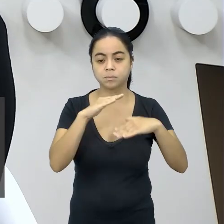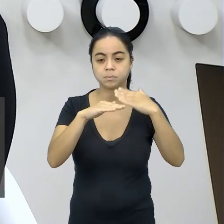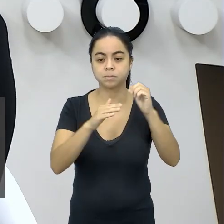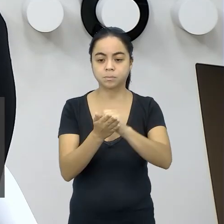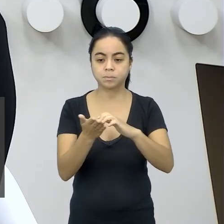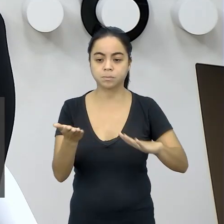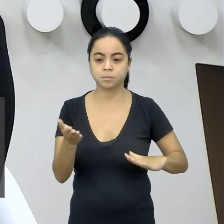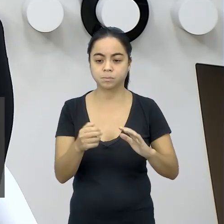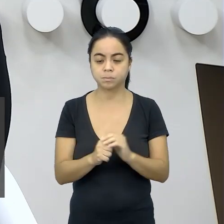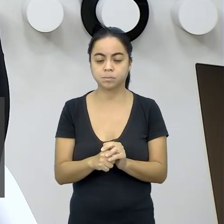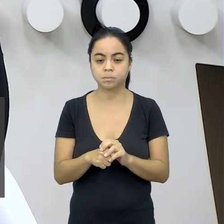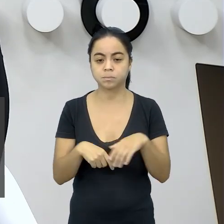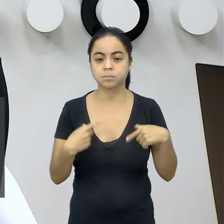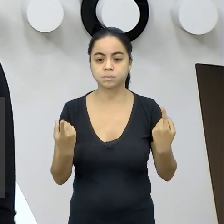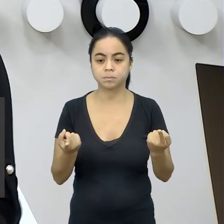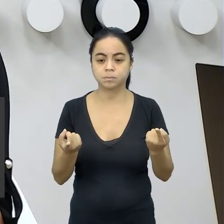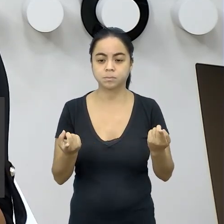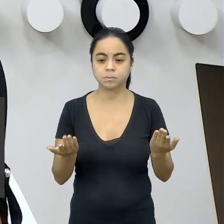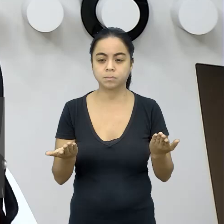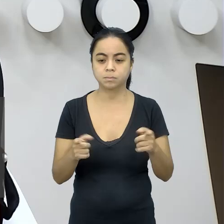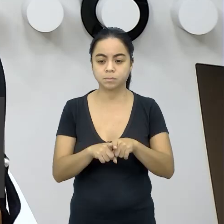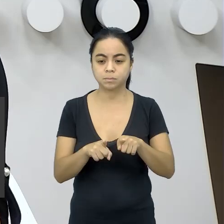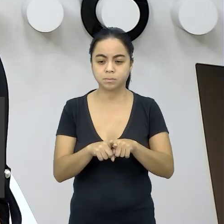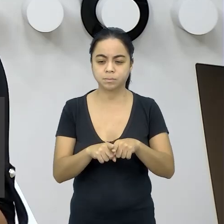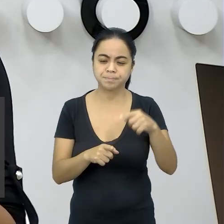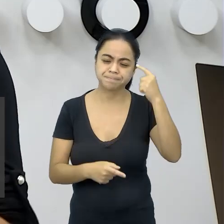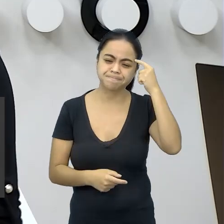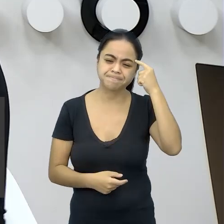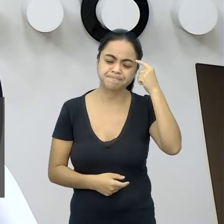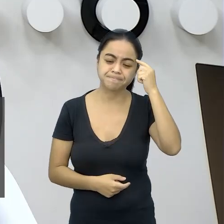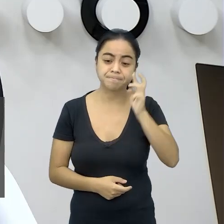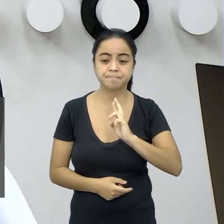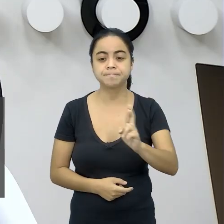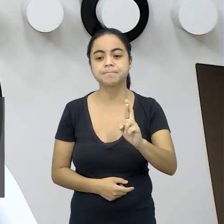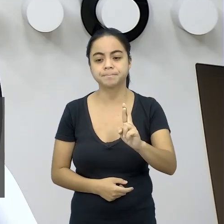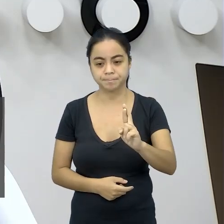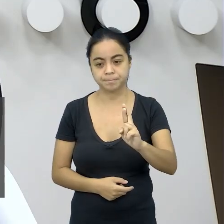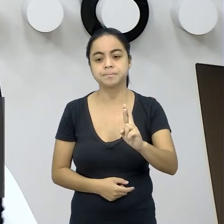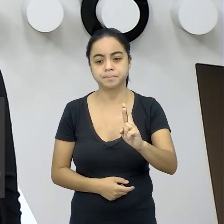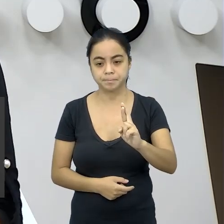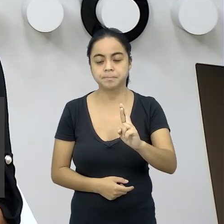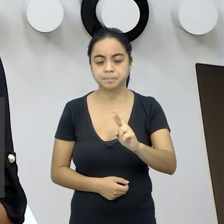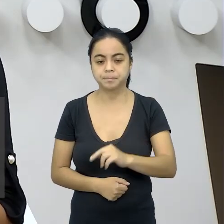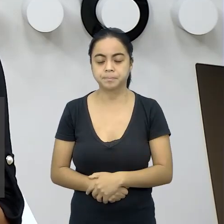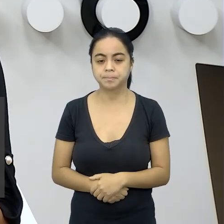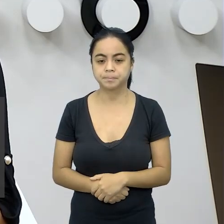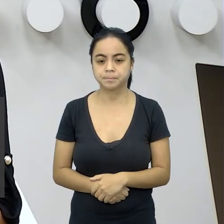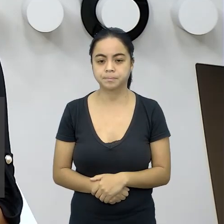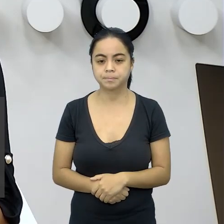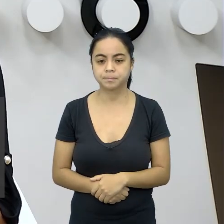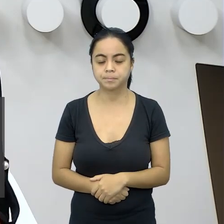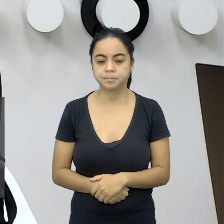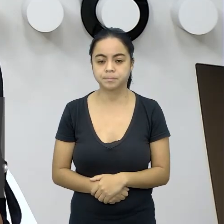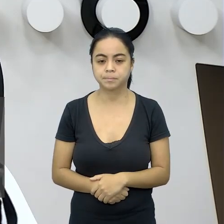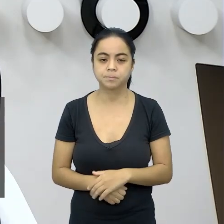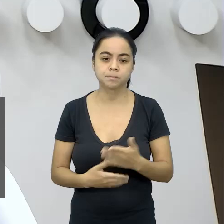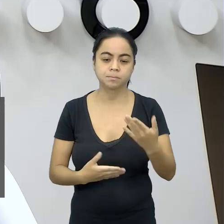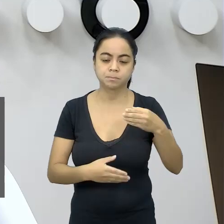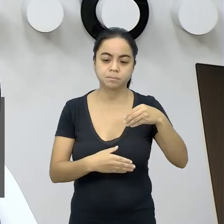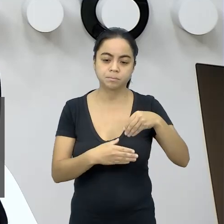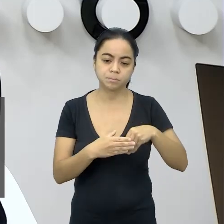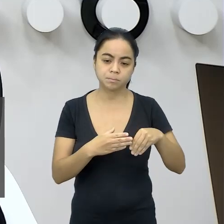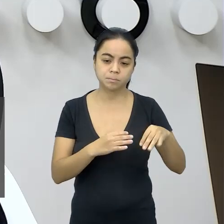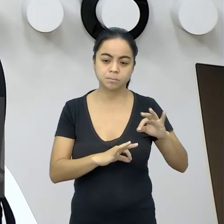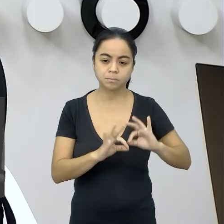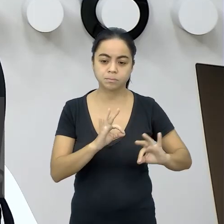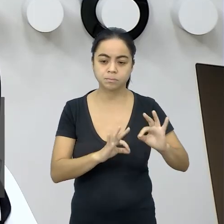né? E também pensar em resoluções também pro projeto de vida dele,